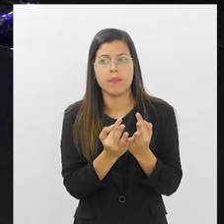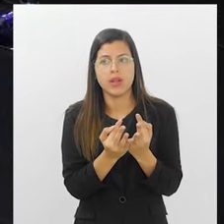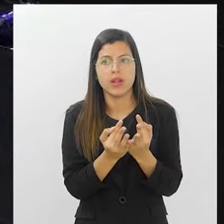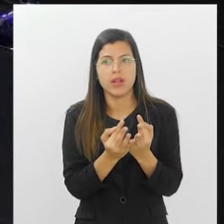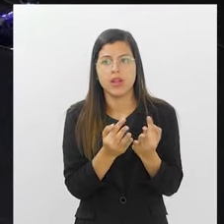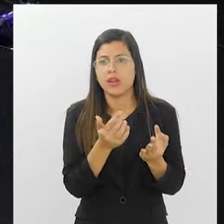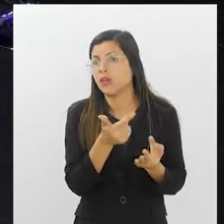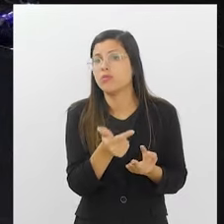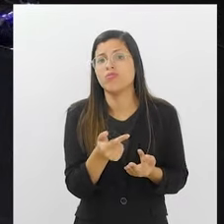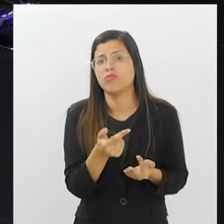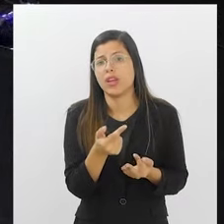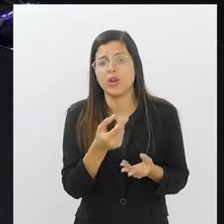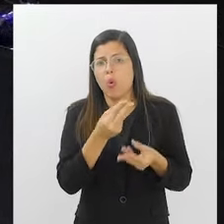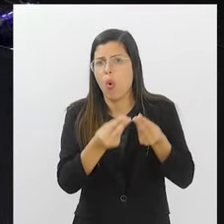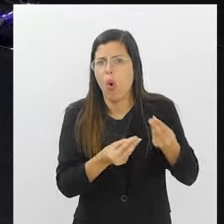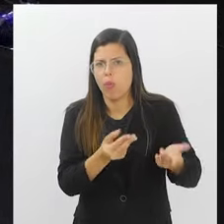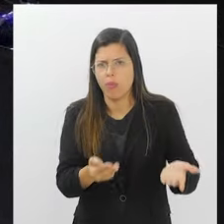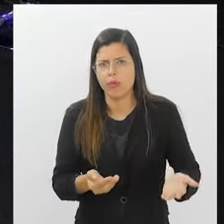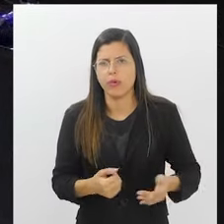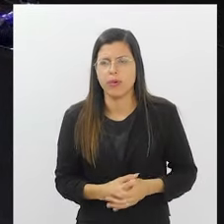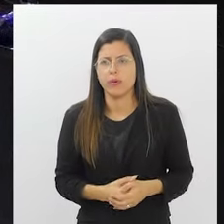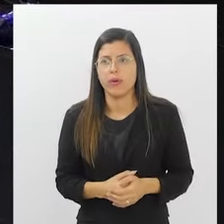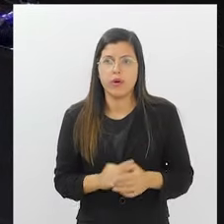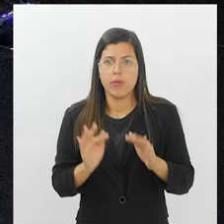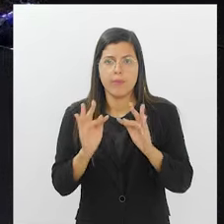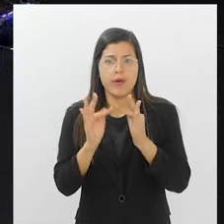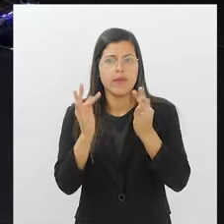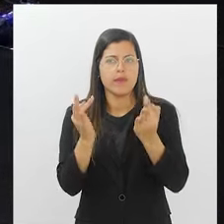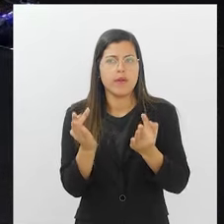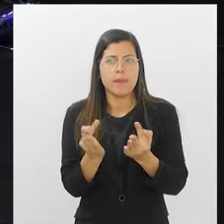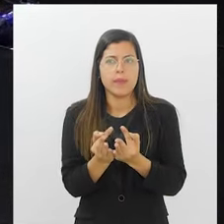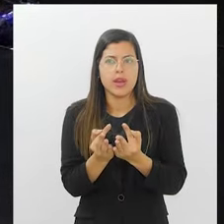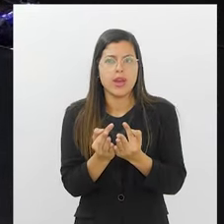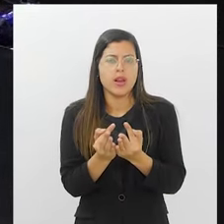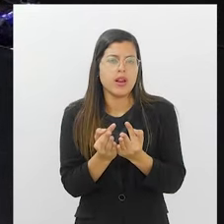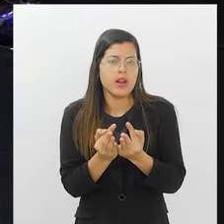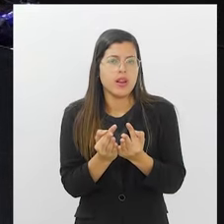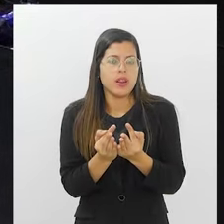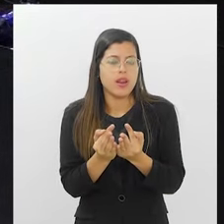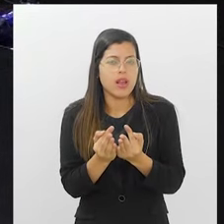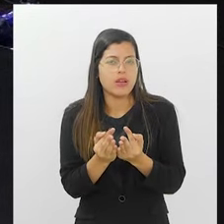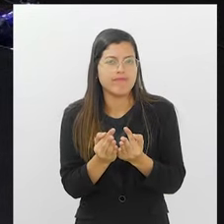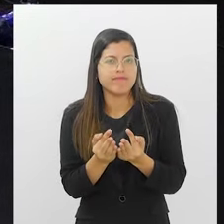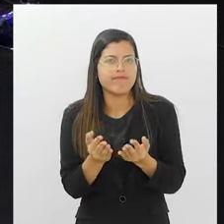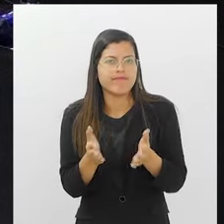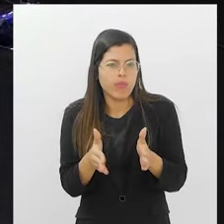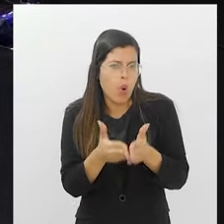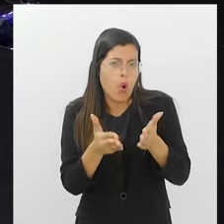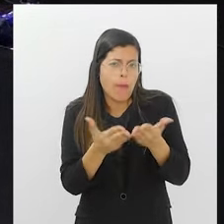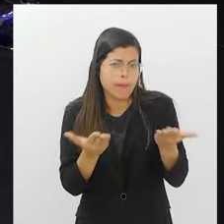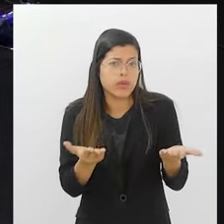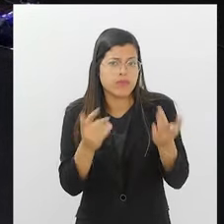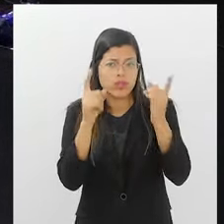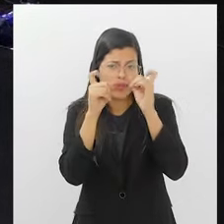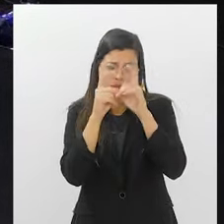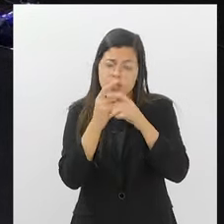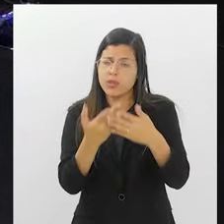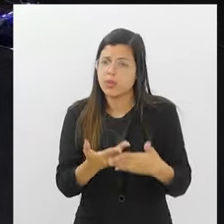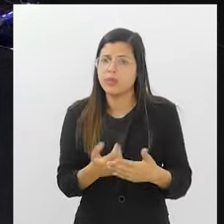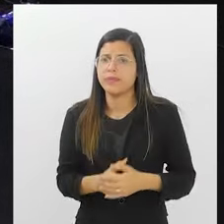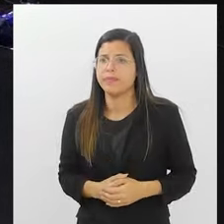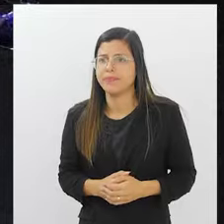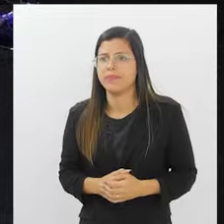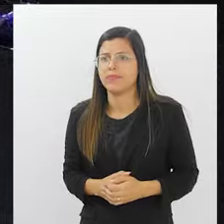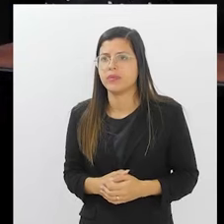tá certo? Quem não tem essas condições. Isso, né? Uma família aí em vulnerabilidade. É muito difícil. Eu queria